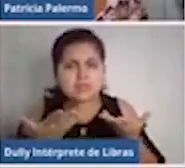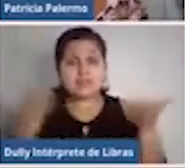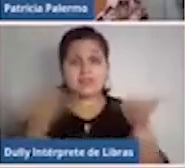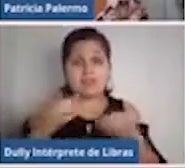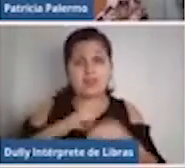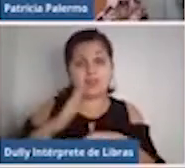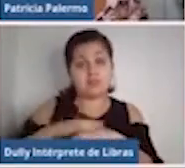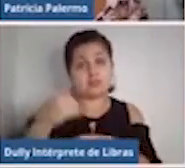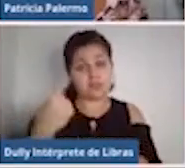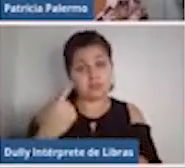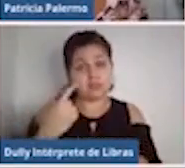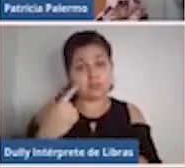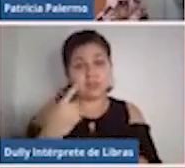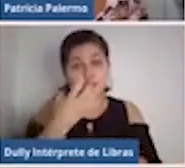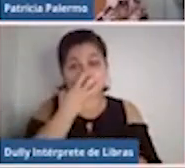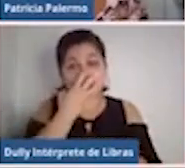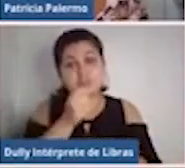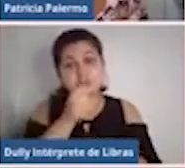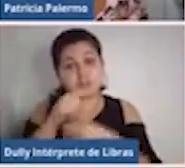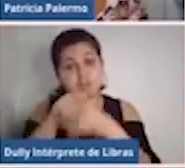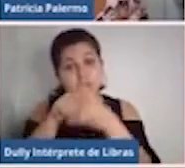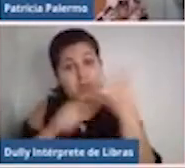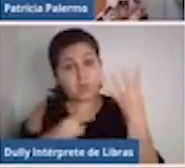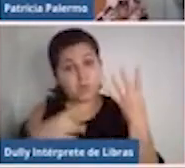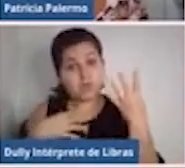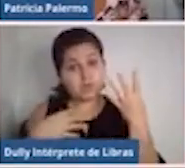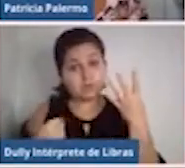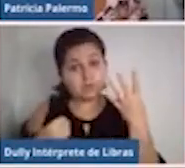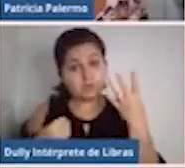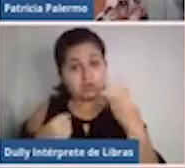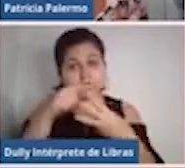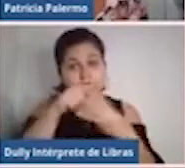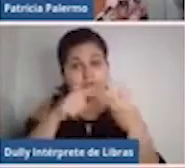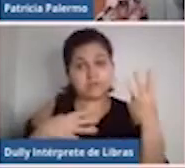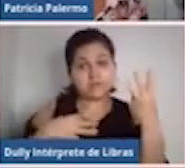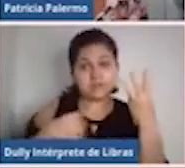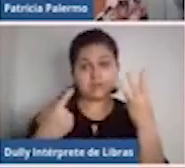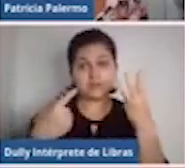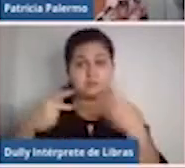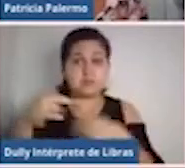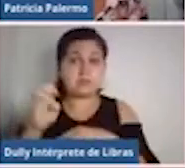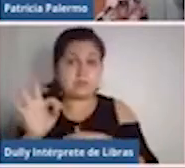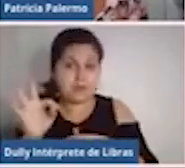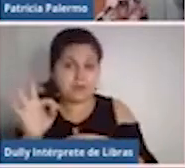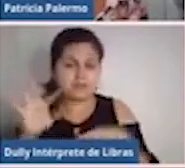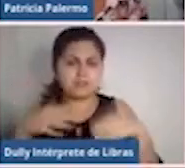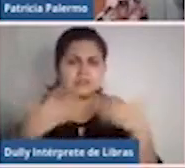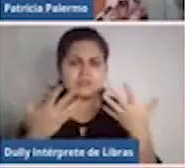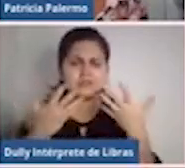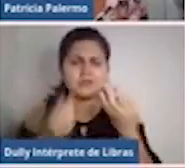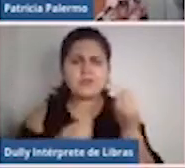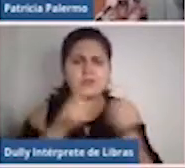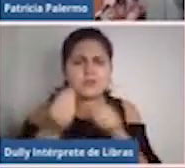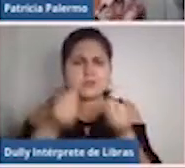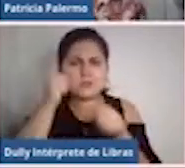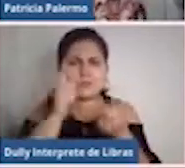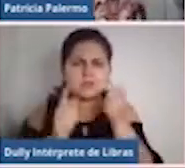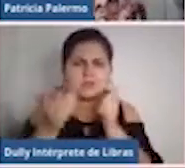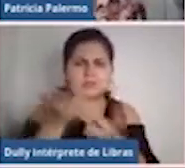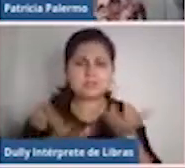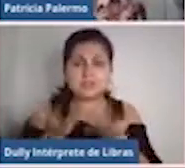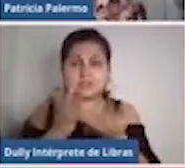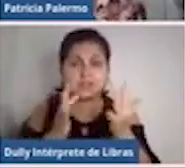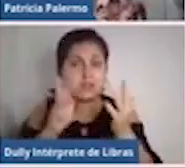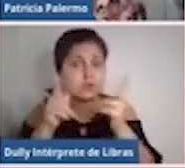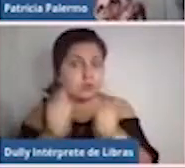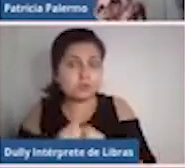um pet, né? Então agora eu tenho 3 filhos e um pet. E como é que tu dá conta do trabalho e